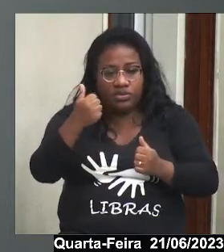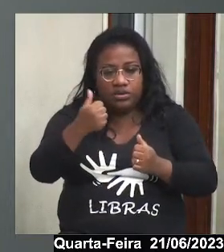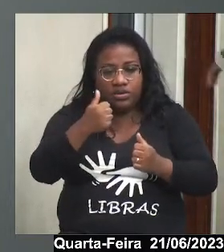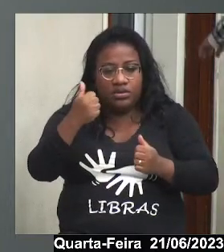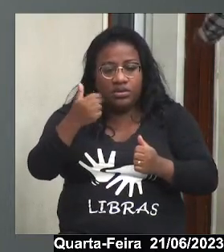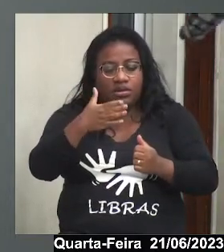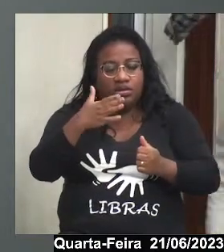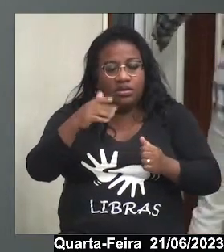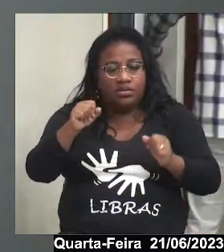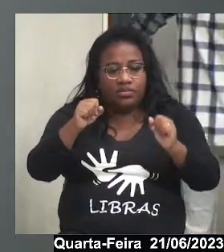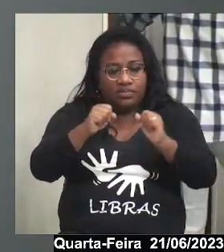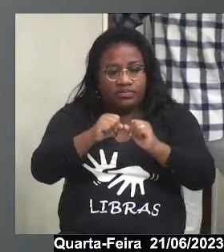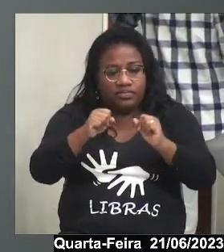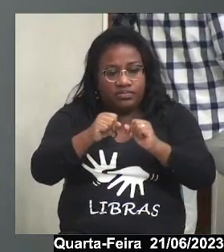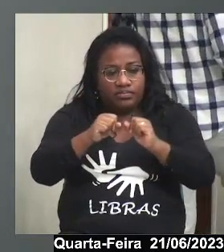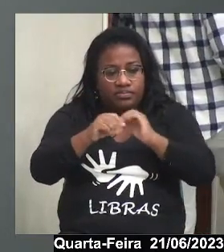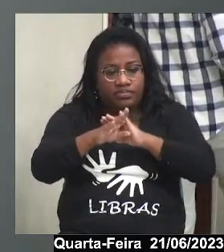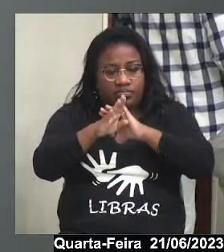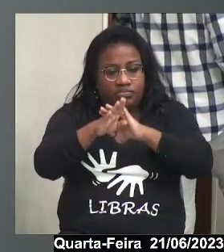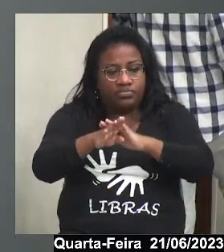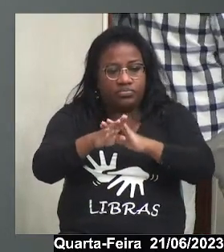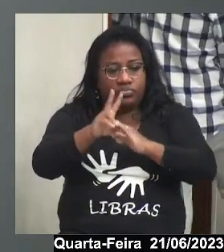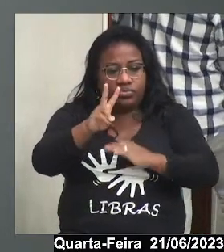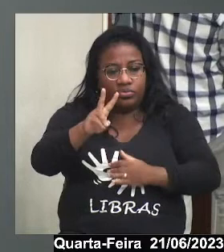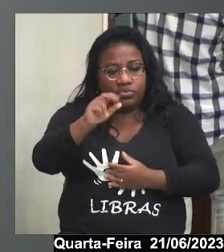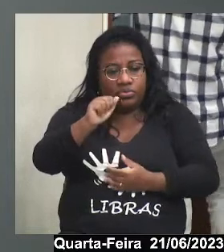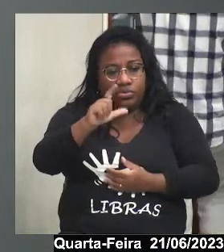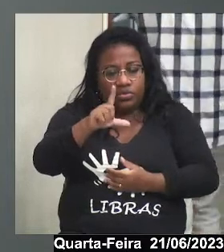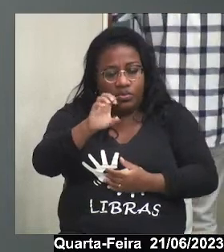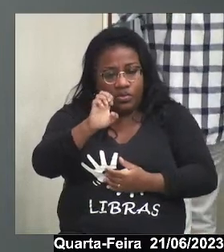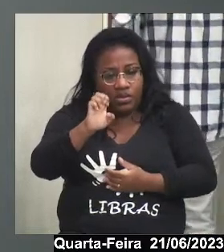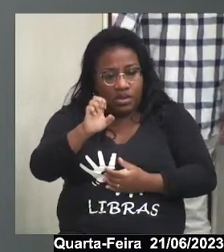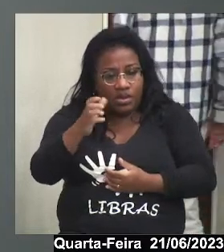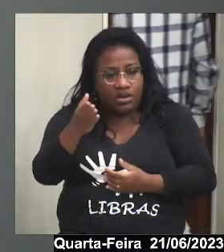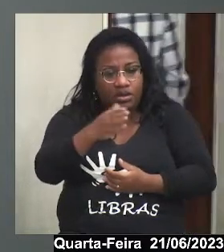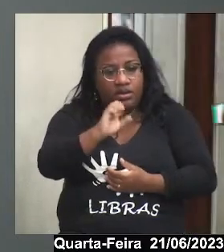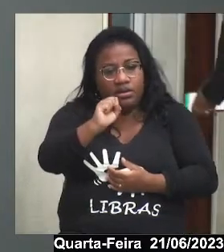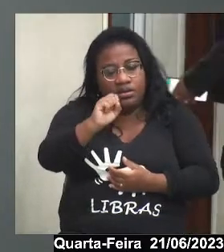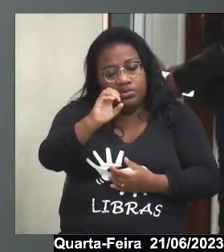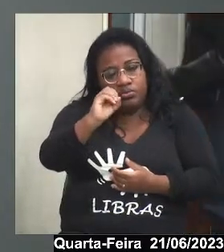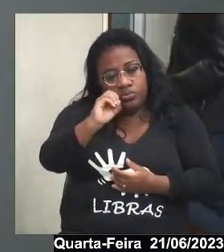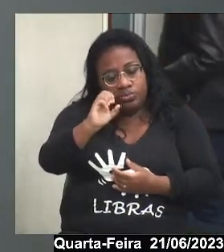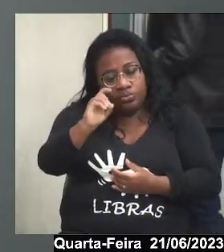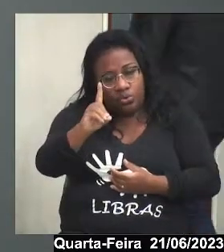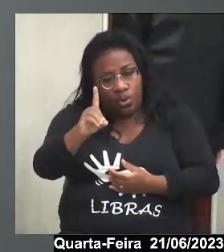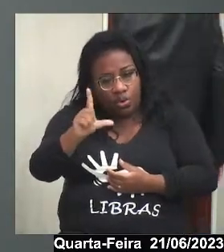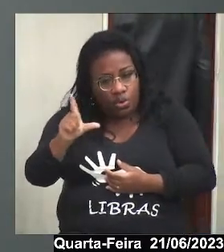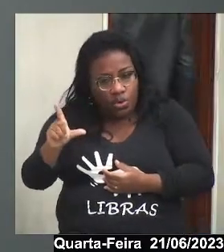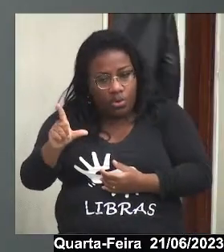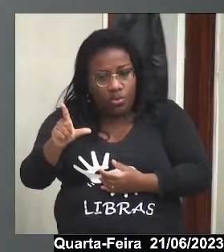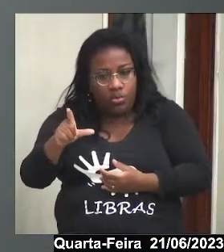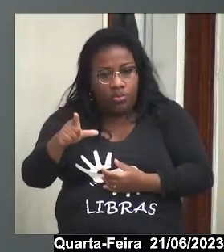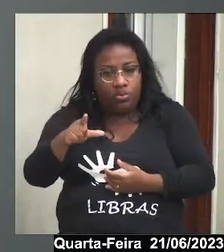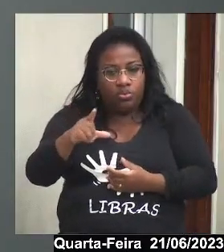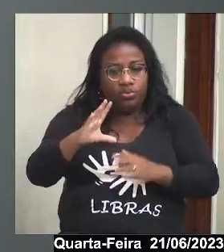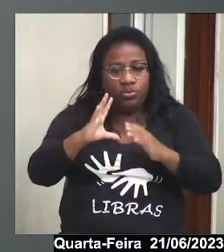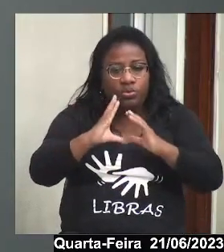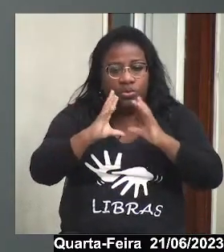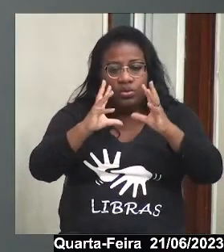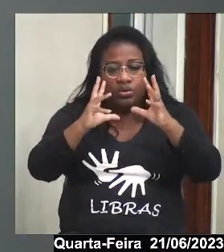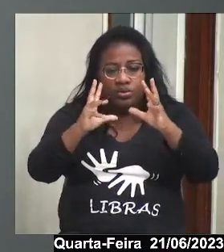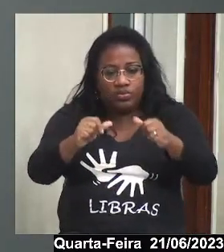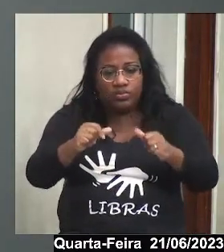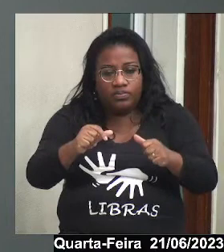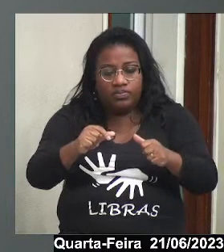uma obra de qualidade que vai atender a população ali do Vale do Sol, adjacentes, Capuava, Itatuba e todos aqueles